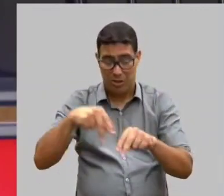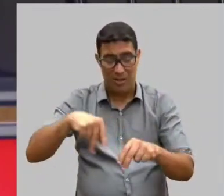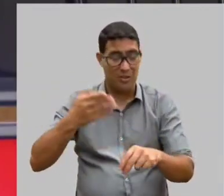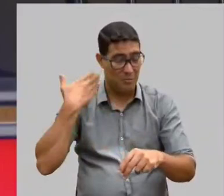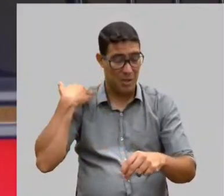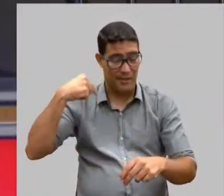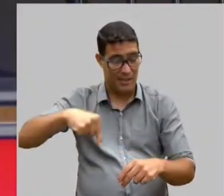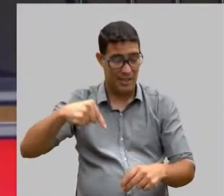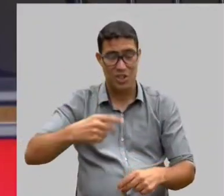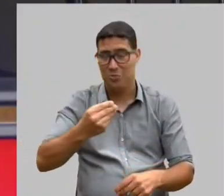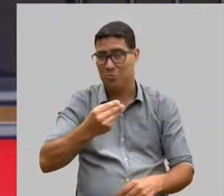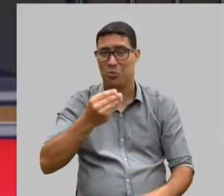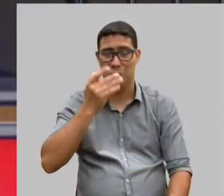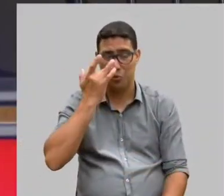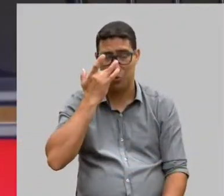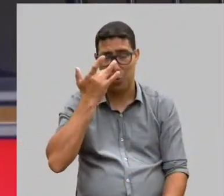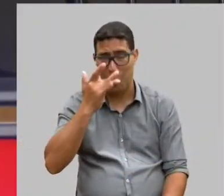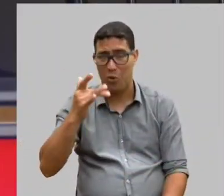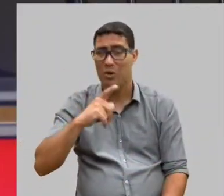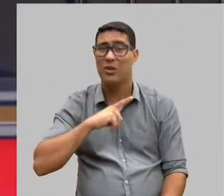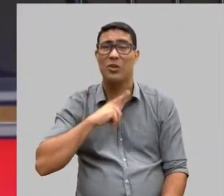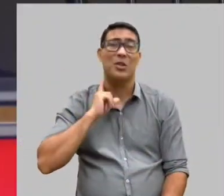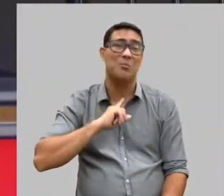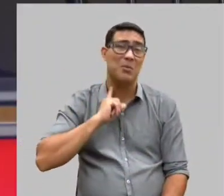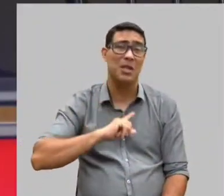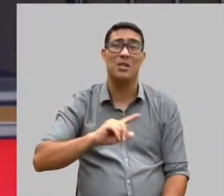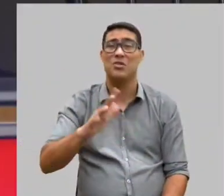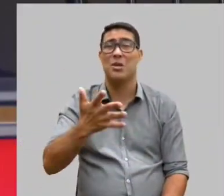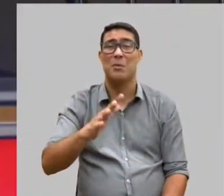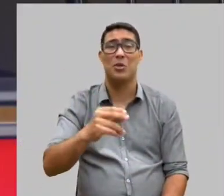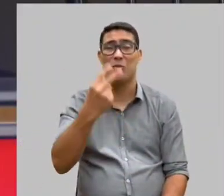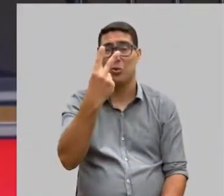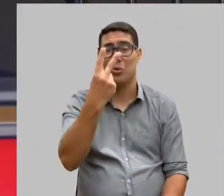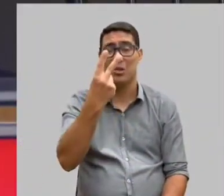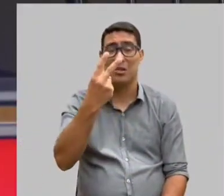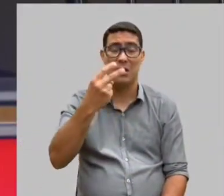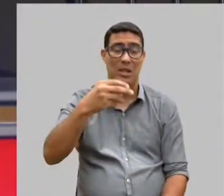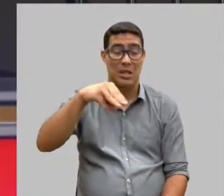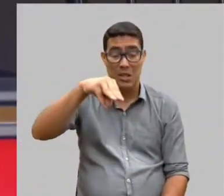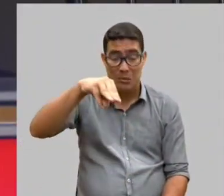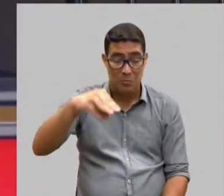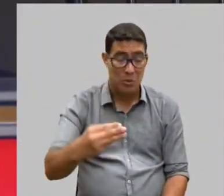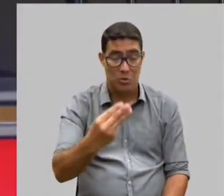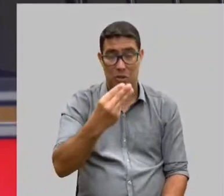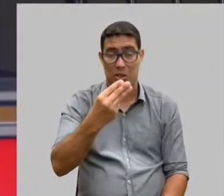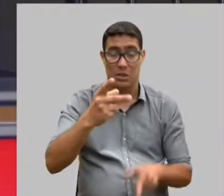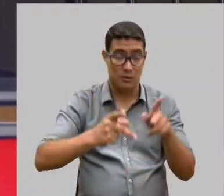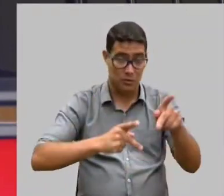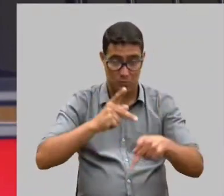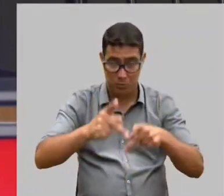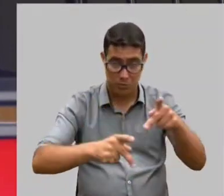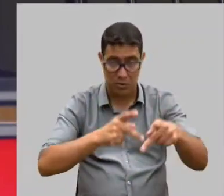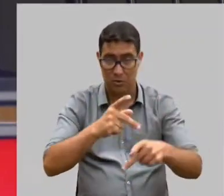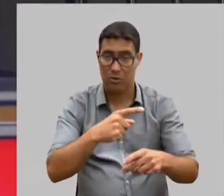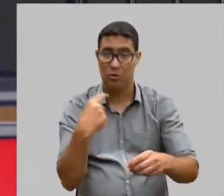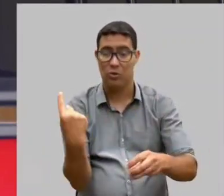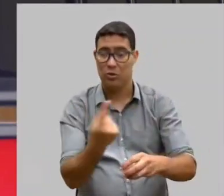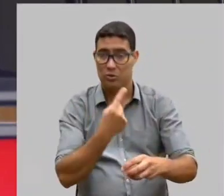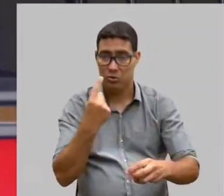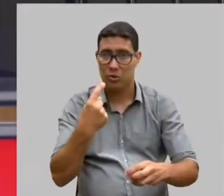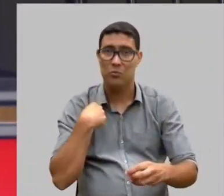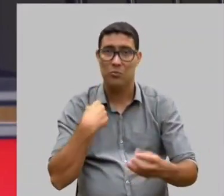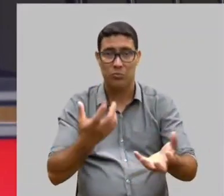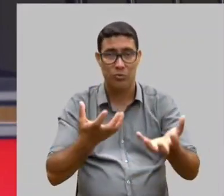época Minas tinha em torno de de mais de 2 milhões de população todo mundo aqui querendo ficar